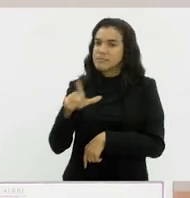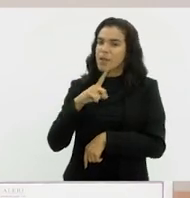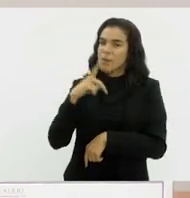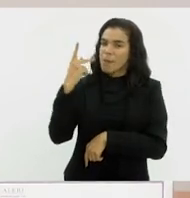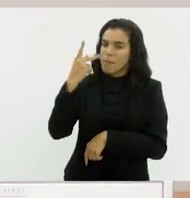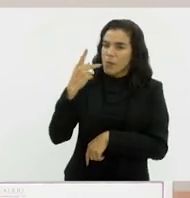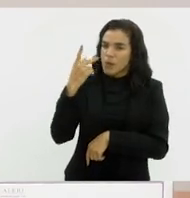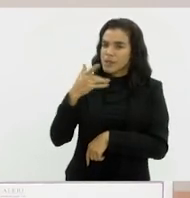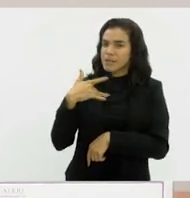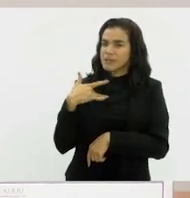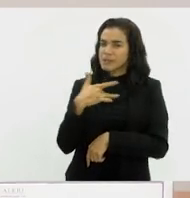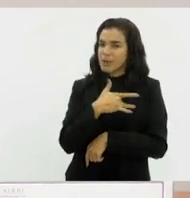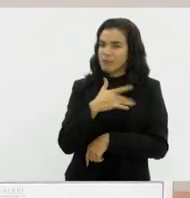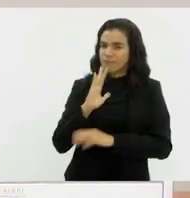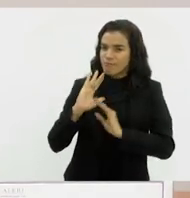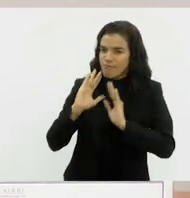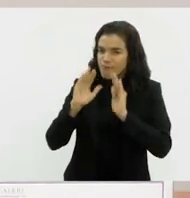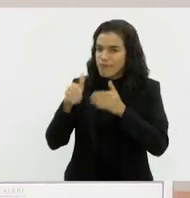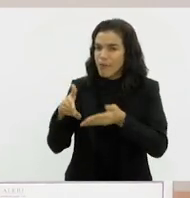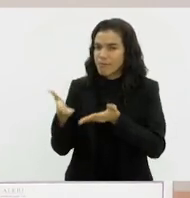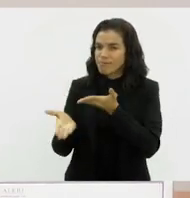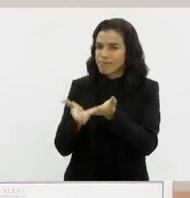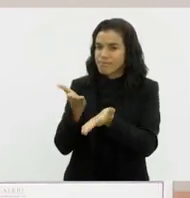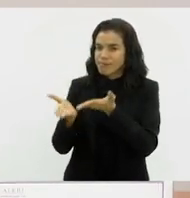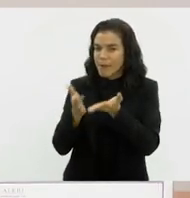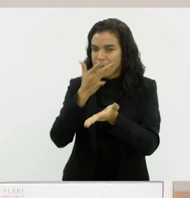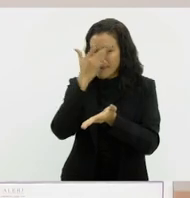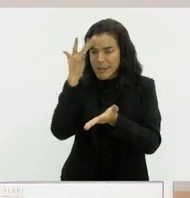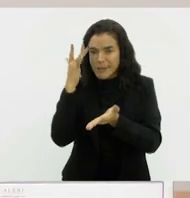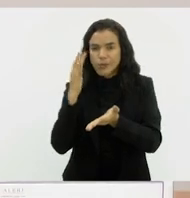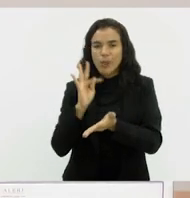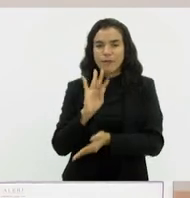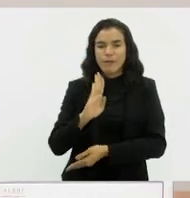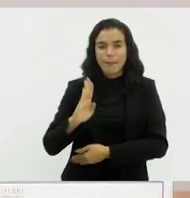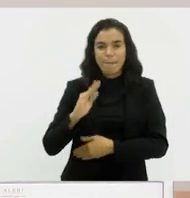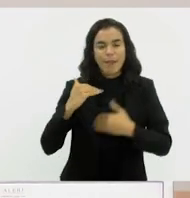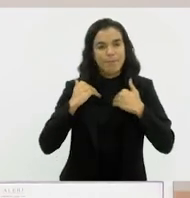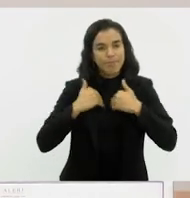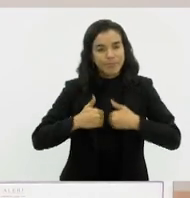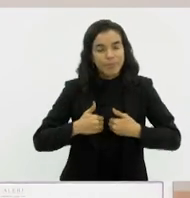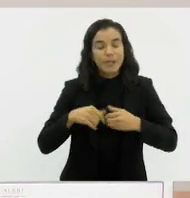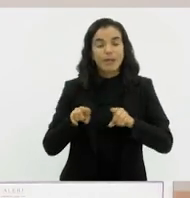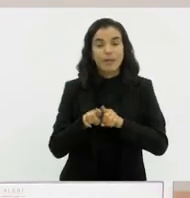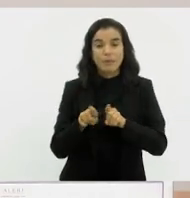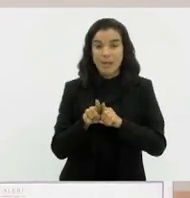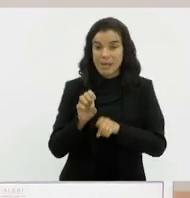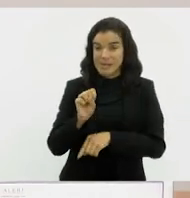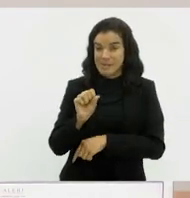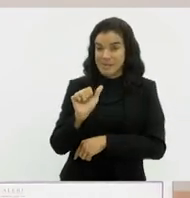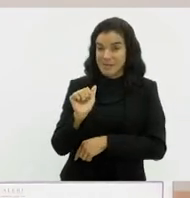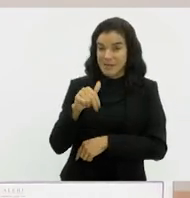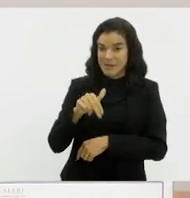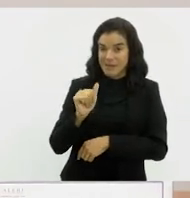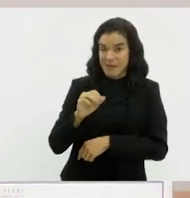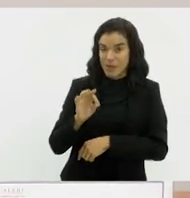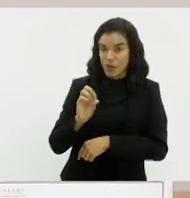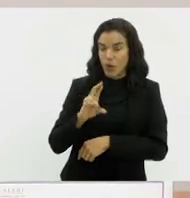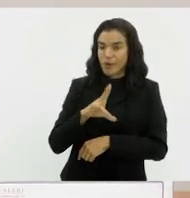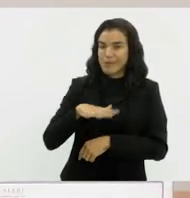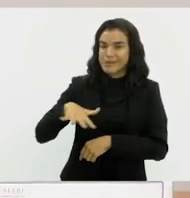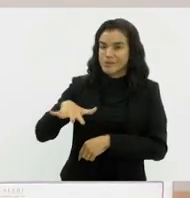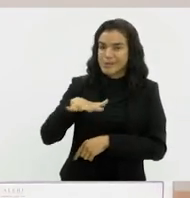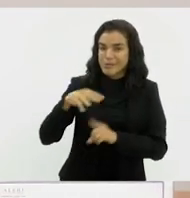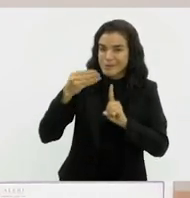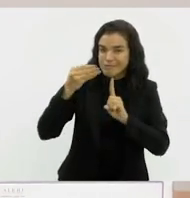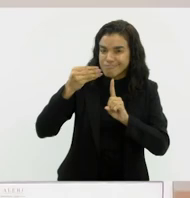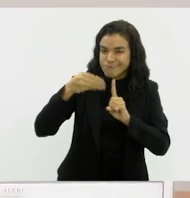voltada para a assistência das pessoas acometidas com a tuberculose e que, no sanatório, diante das condições de